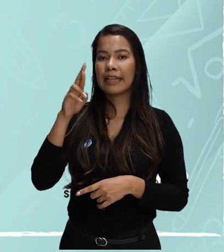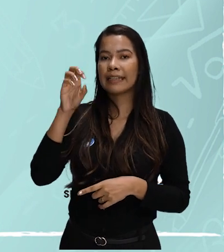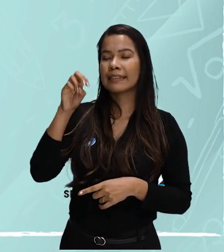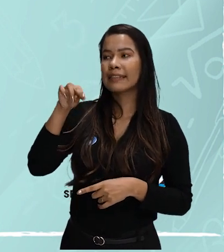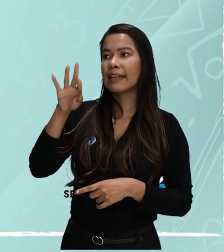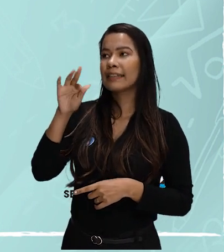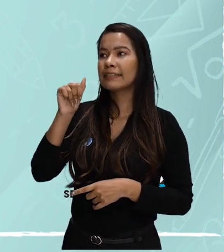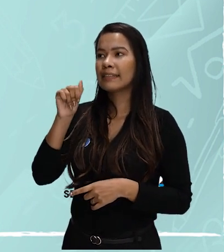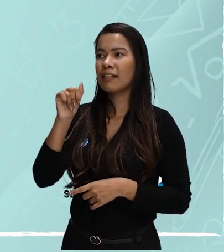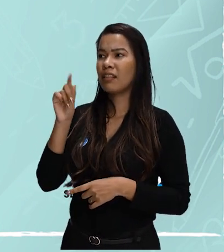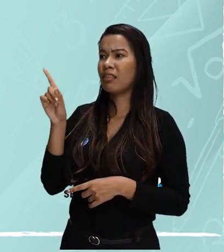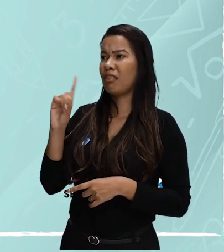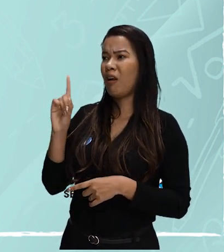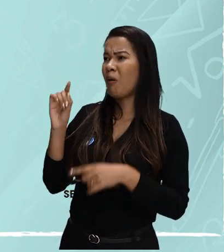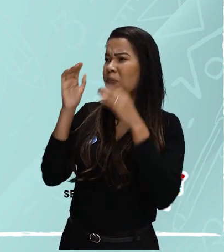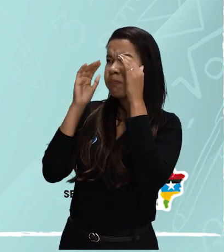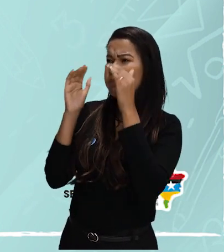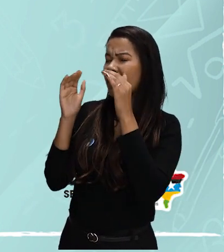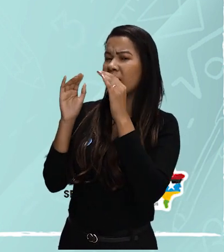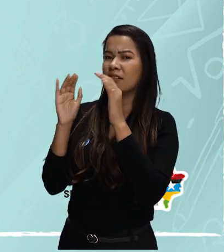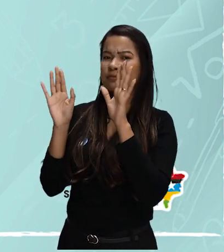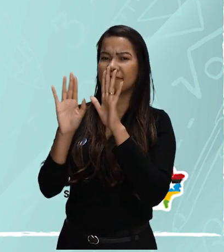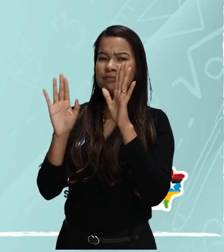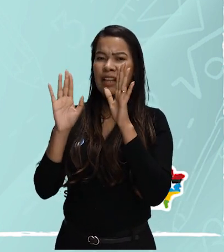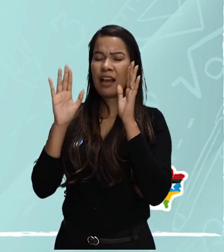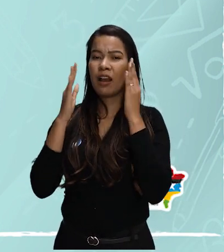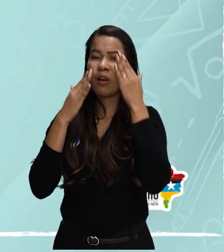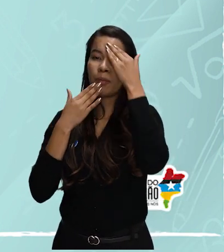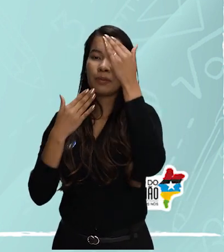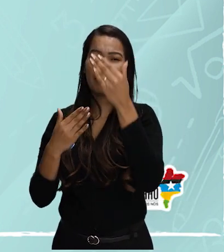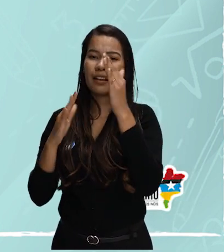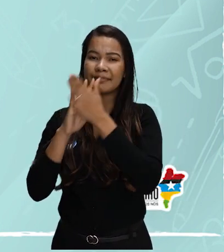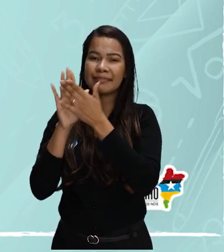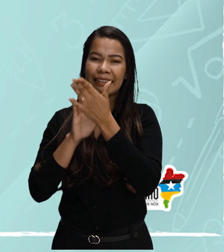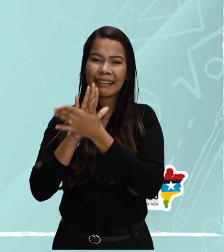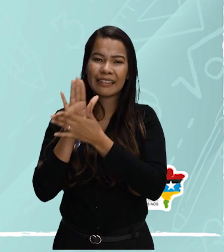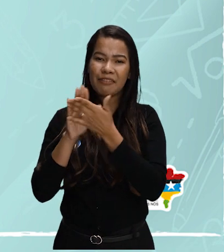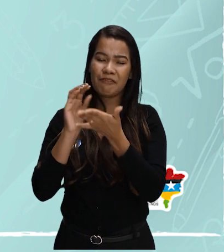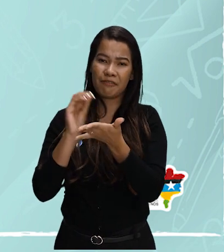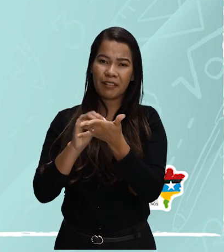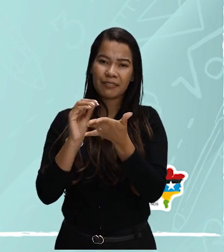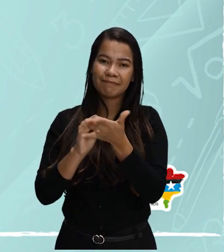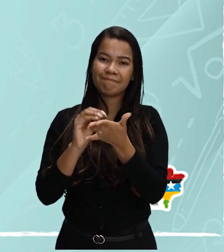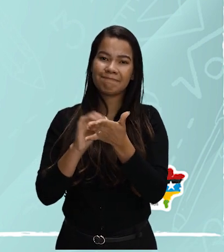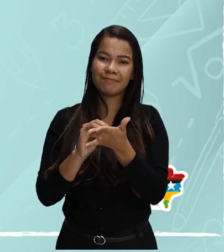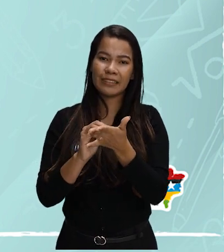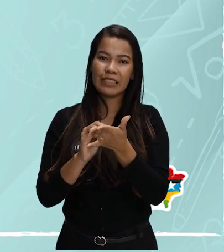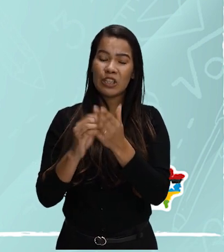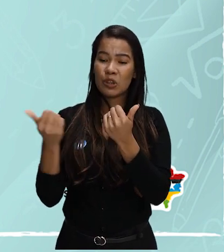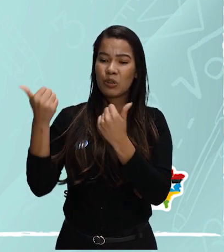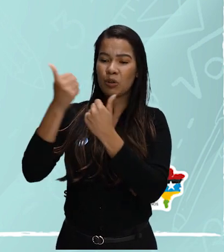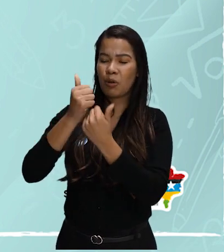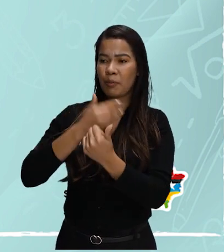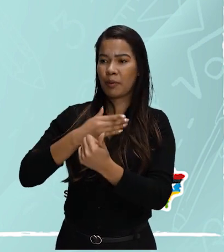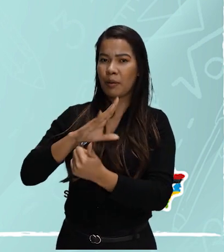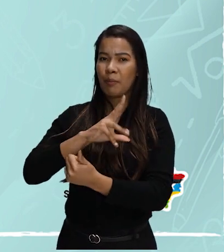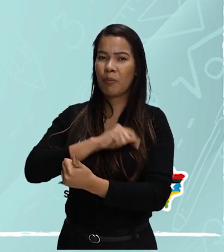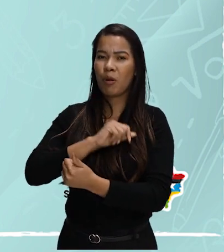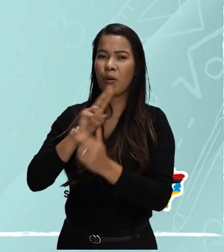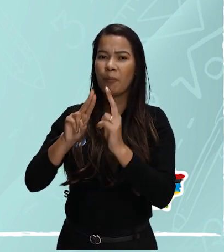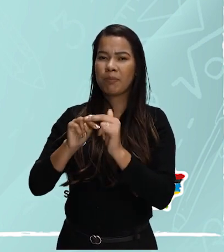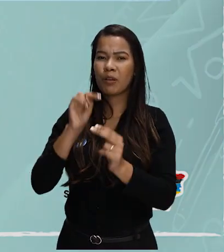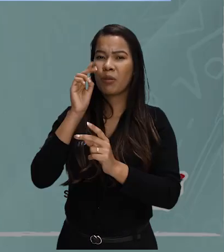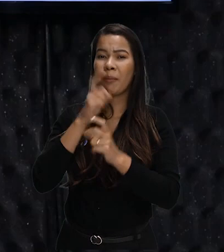coração, quem planta sacanagem colhe solidão. Renata ingrata, trocou meu amor por uma ilusão. Ele chama a Renata,